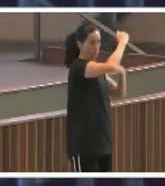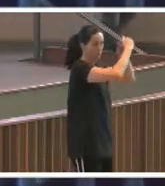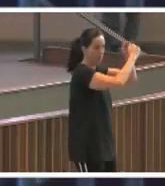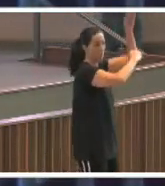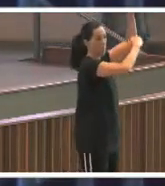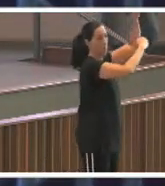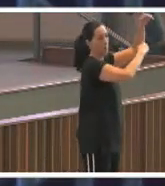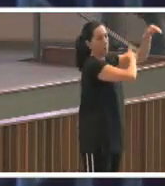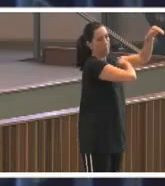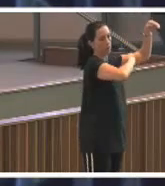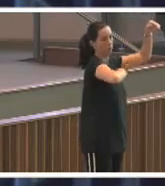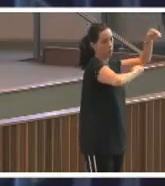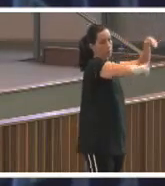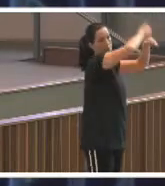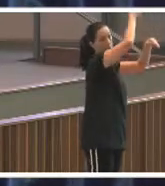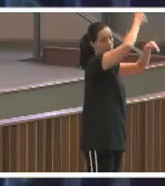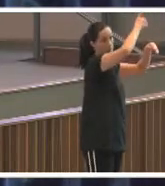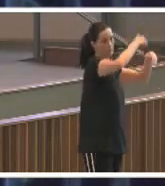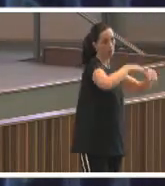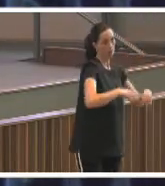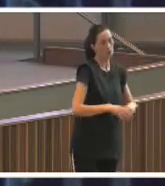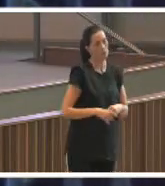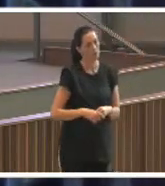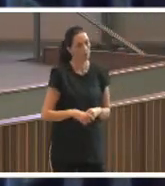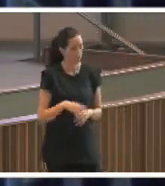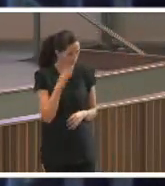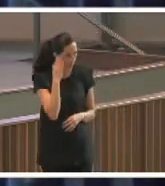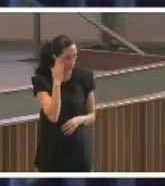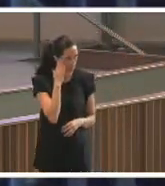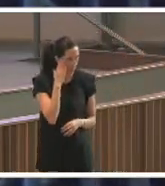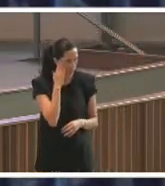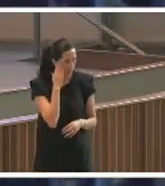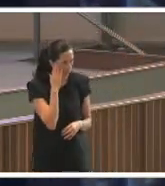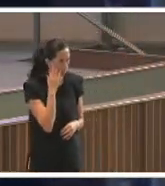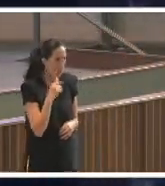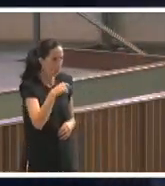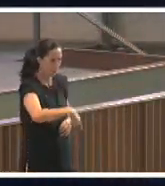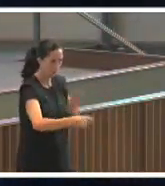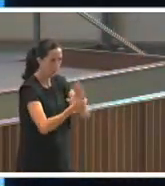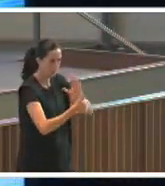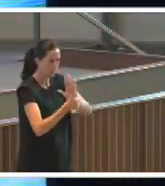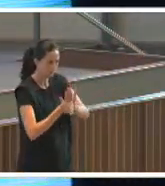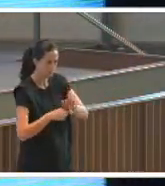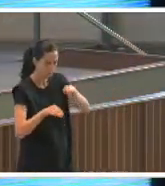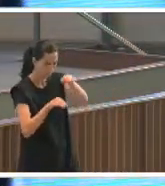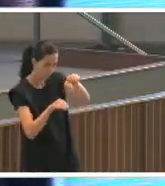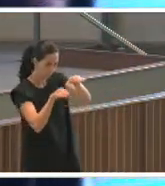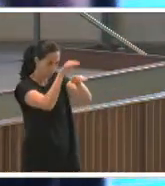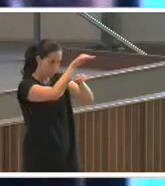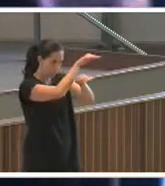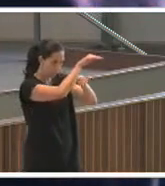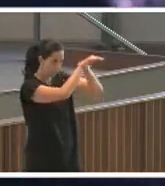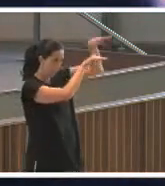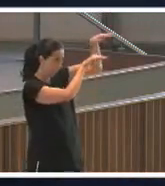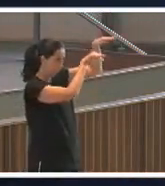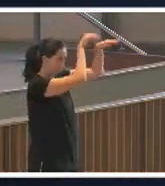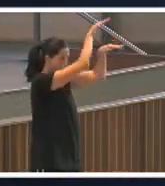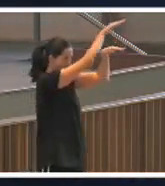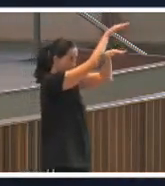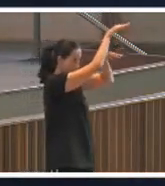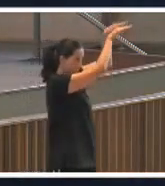Agora, isso é institucional. Agora, nesse princípio, nem sempre o institucional vai